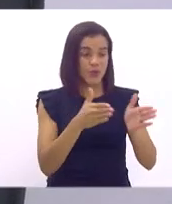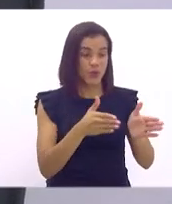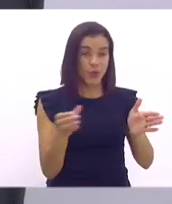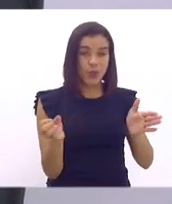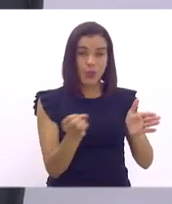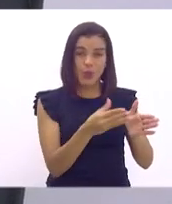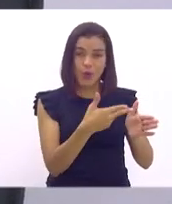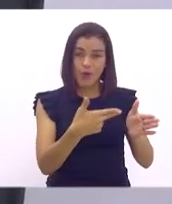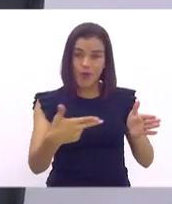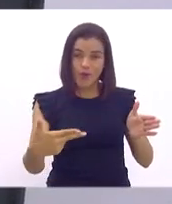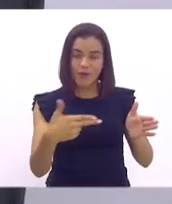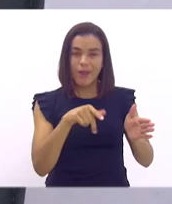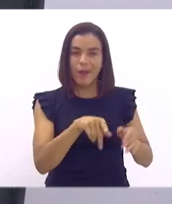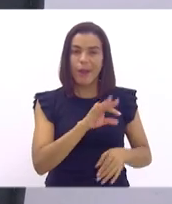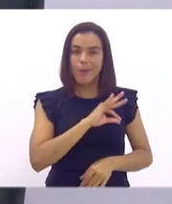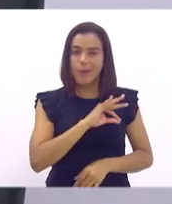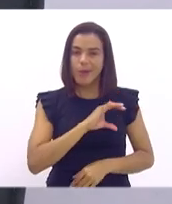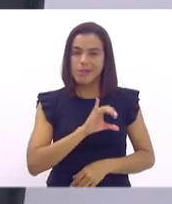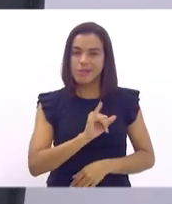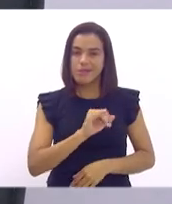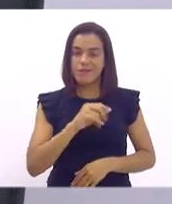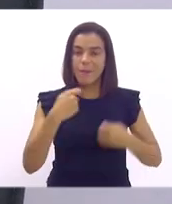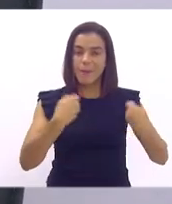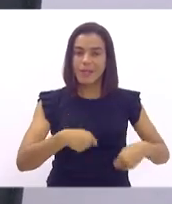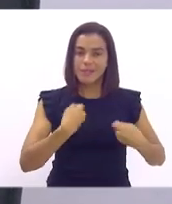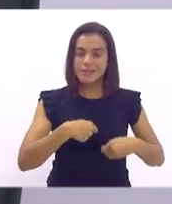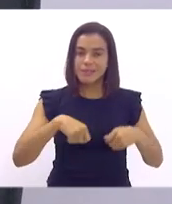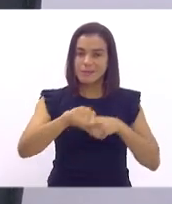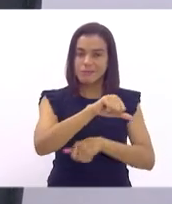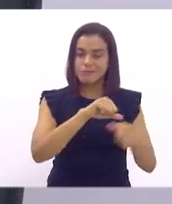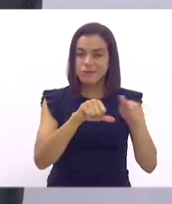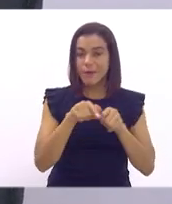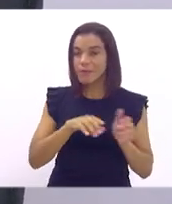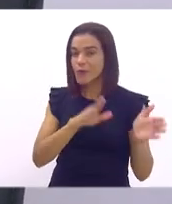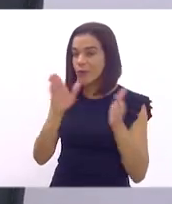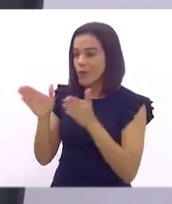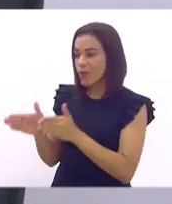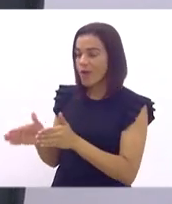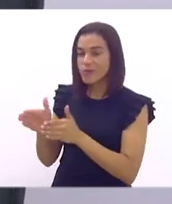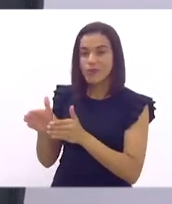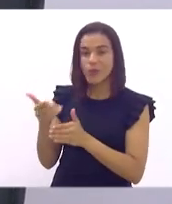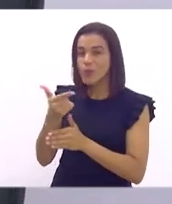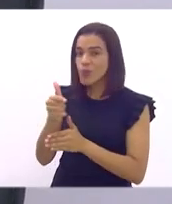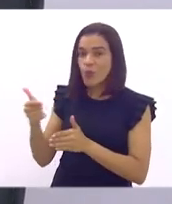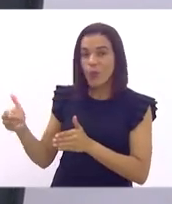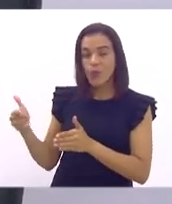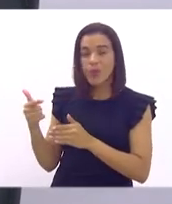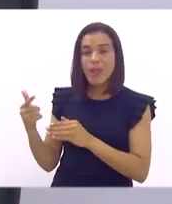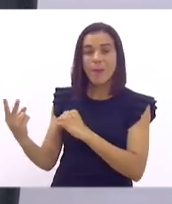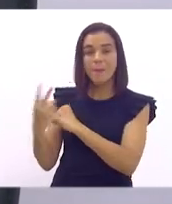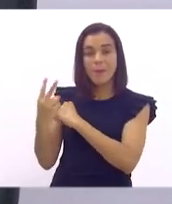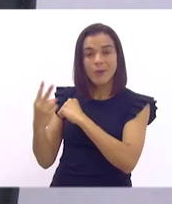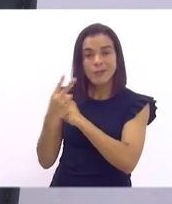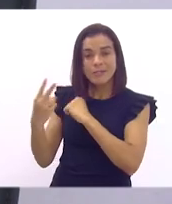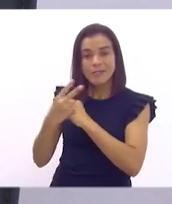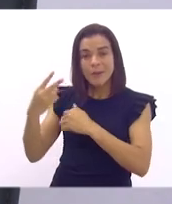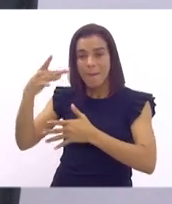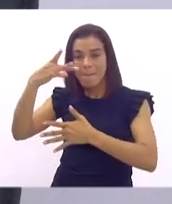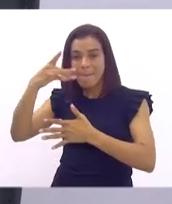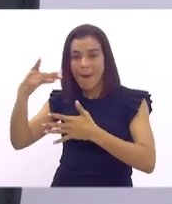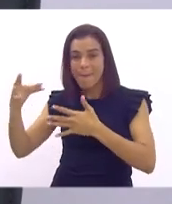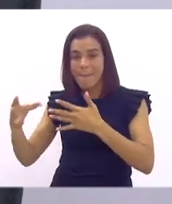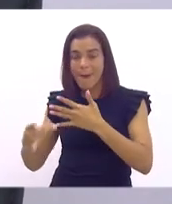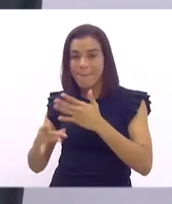e que a Polícia Civil tem que se preparar, do outro lado a gente não tem medidas protetivas